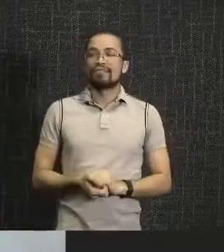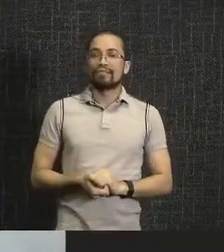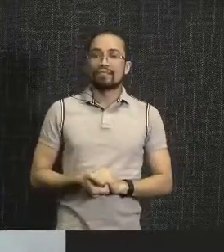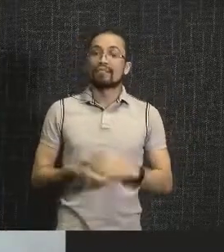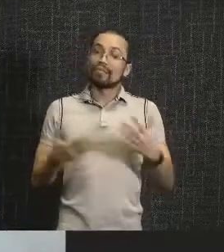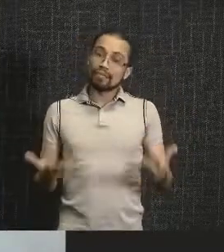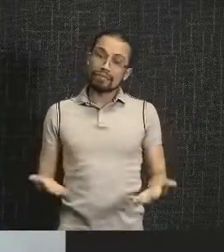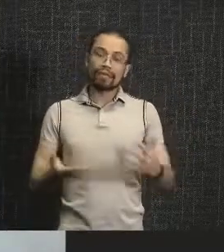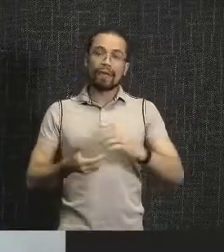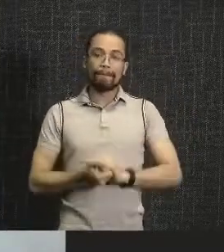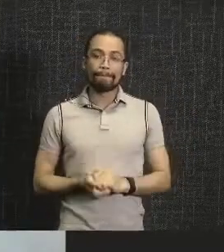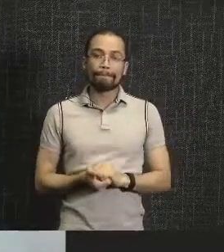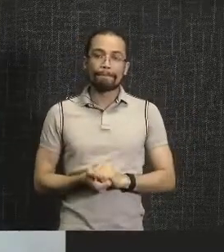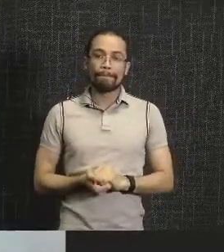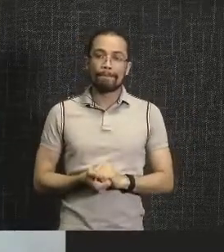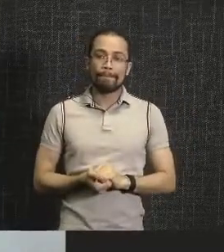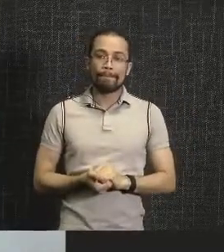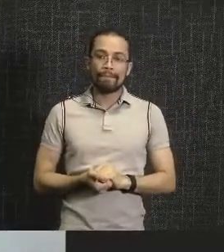Então,